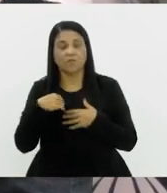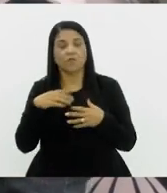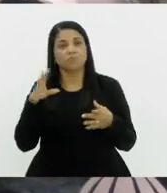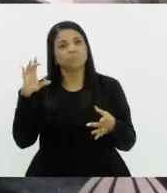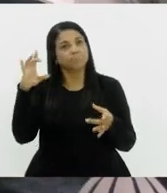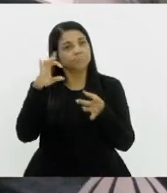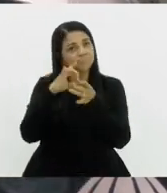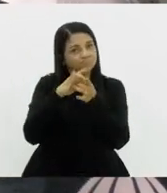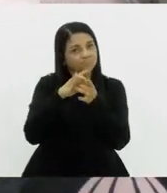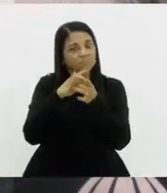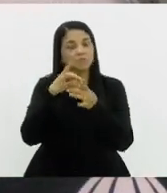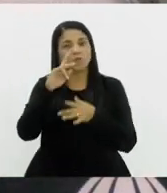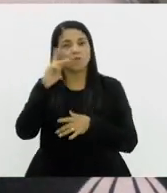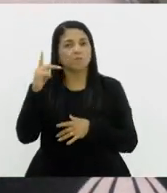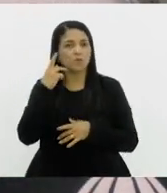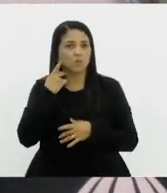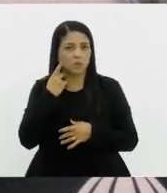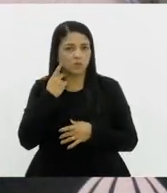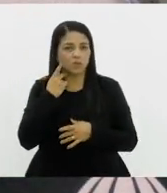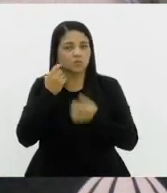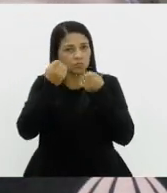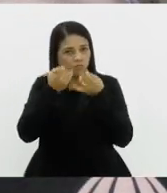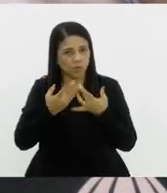foi dita pelo procurador,